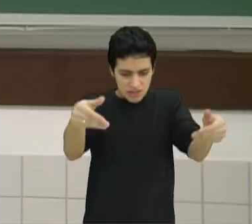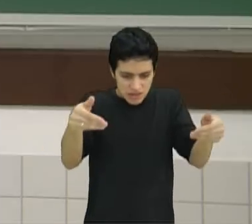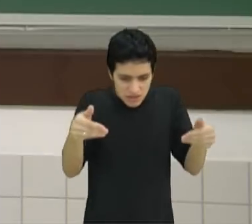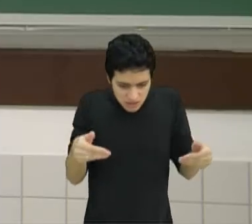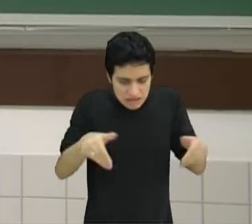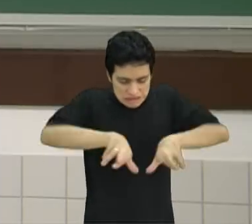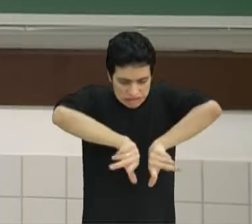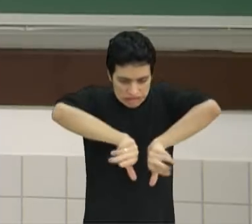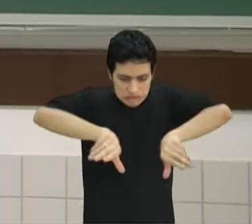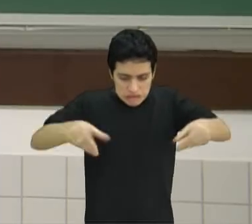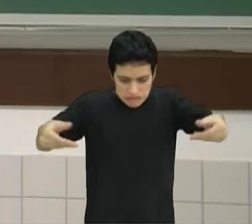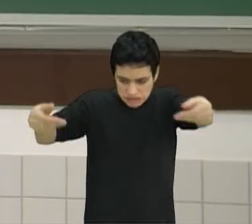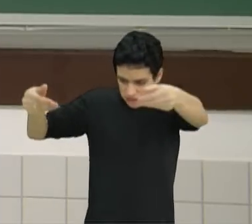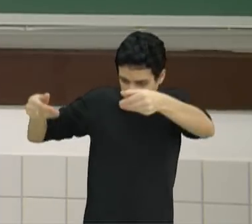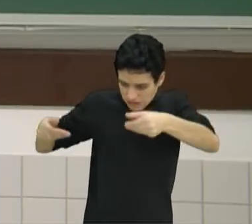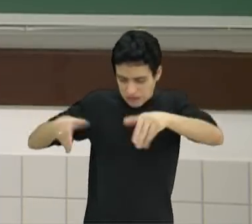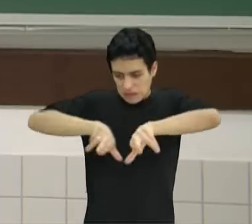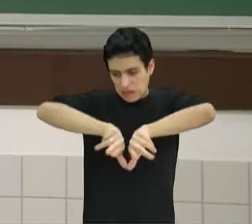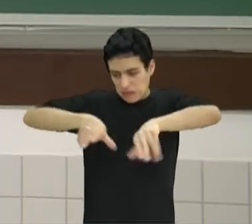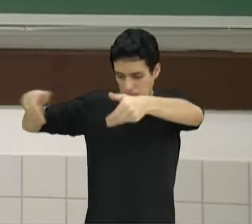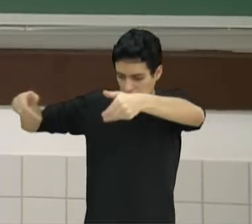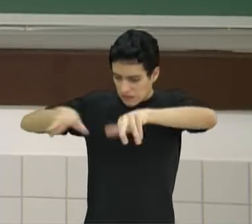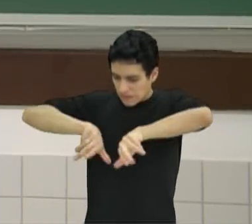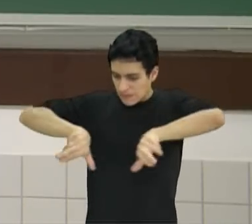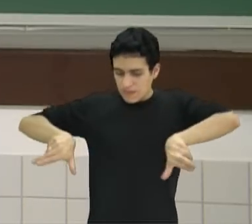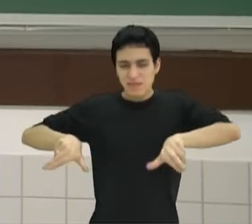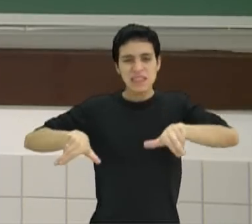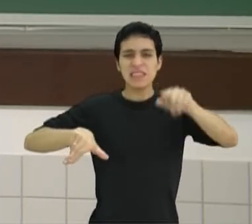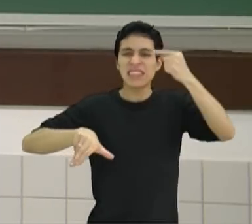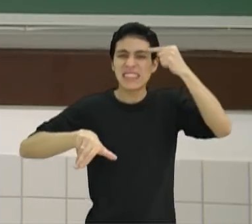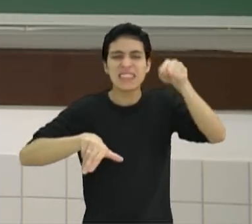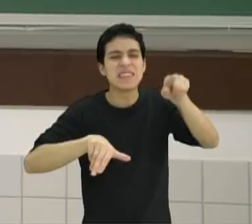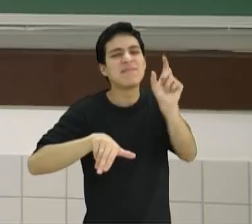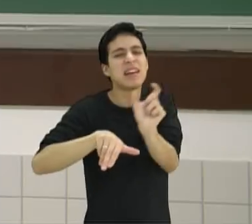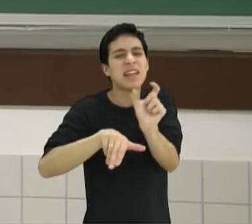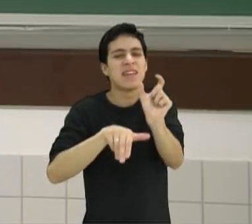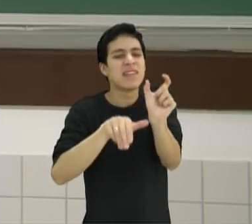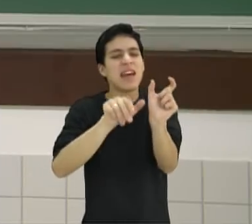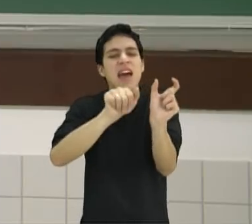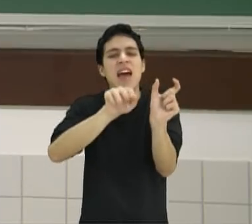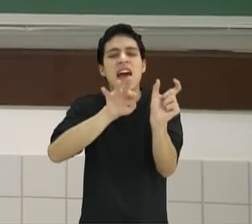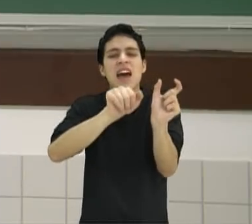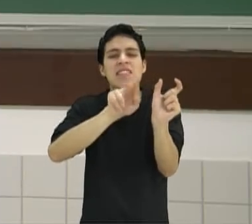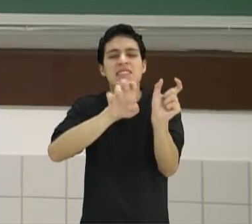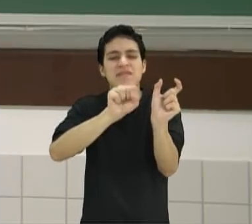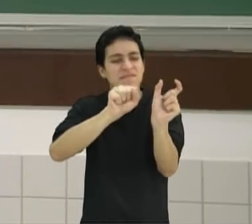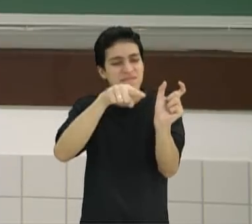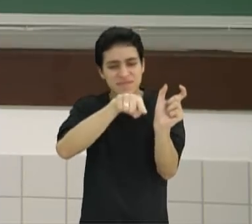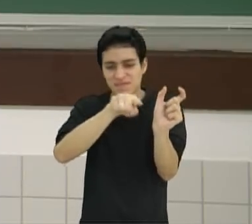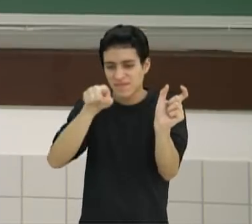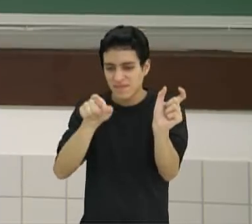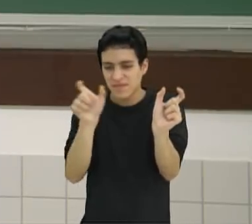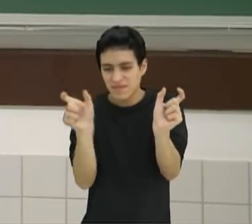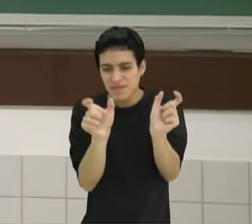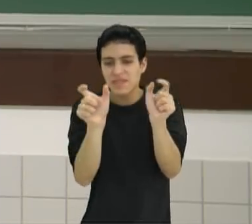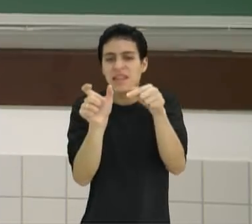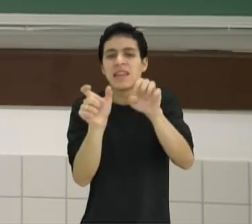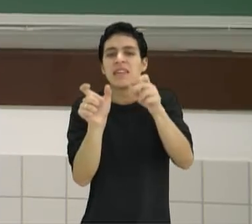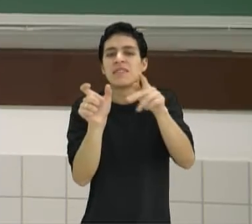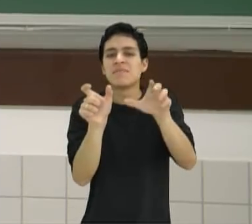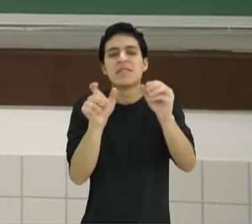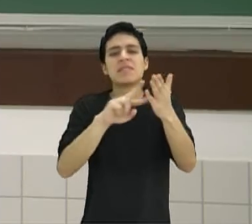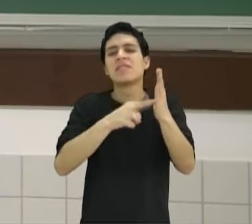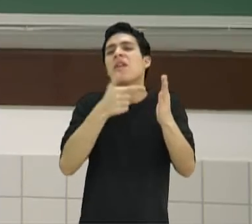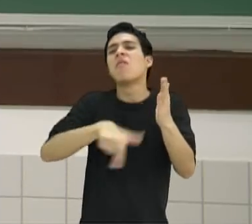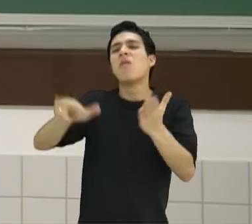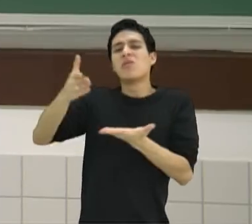Isso mesmo, é essa a relação. A palavra através e espelhos tem essa relação de outra